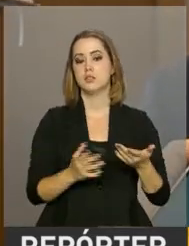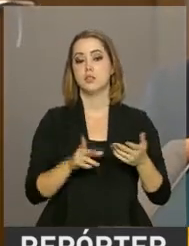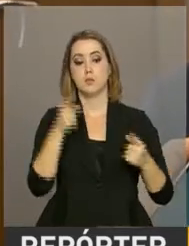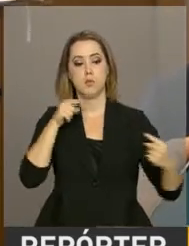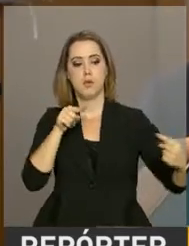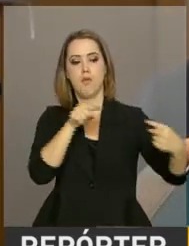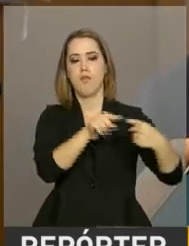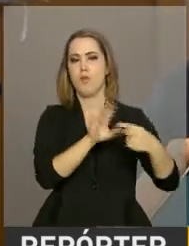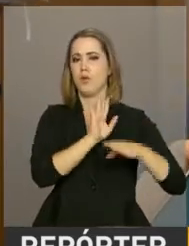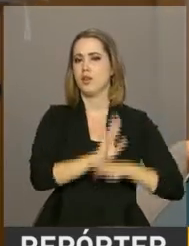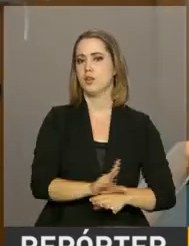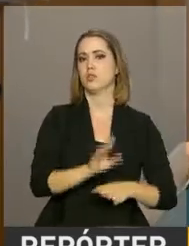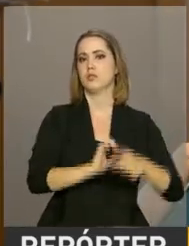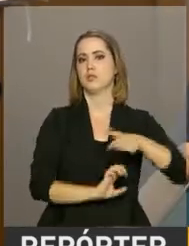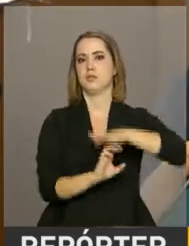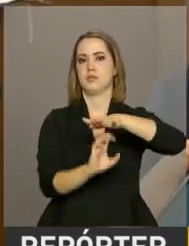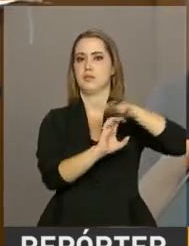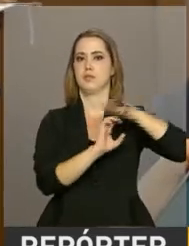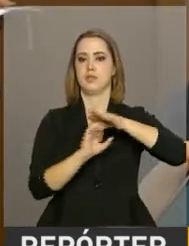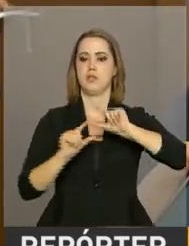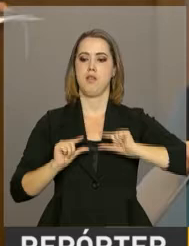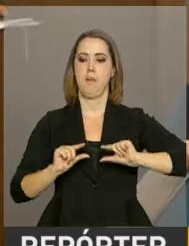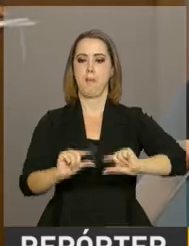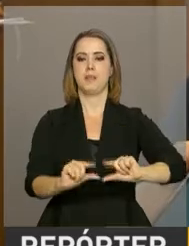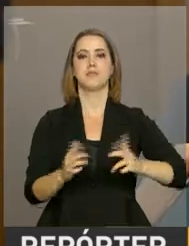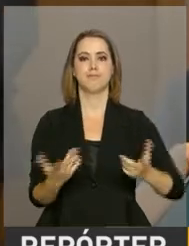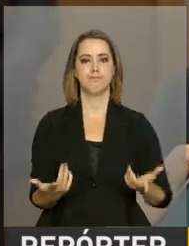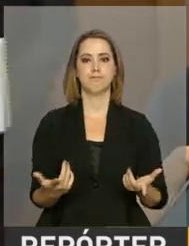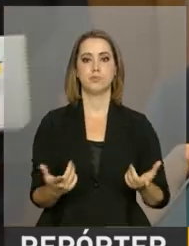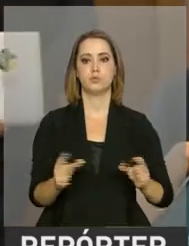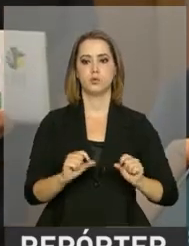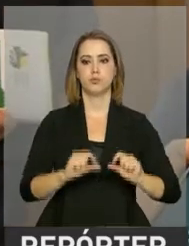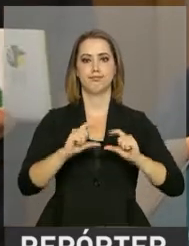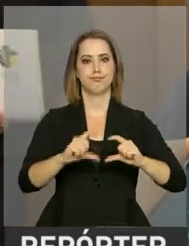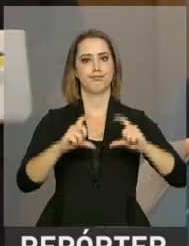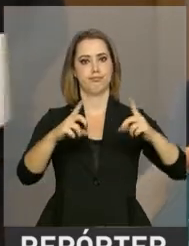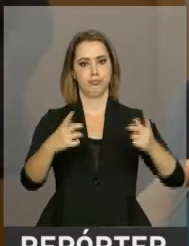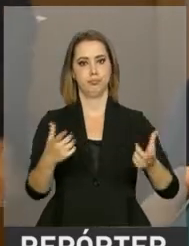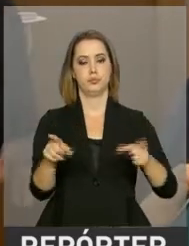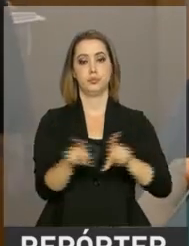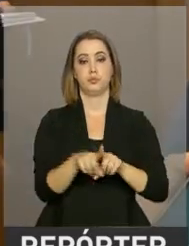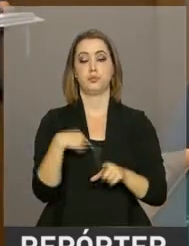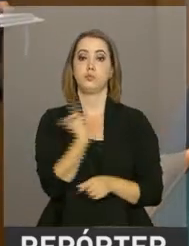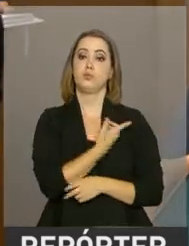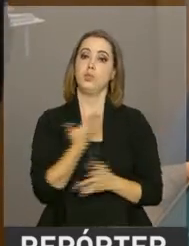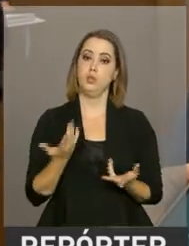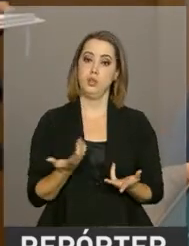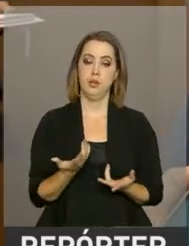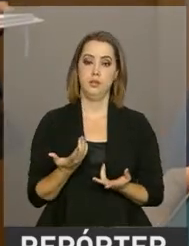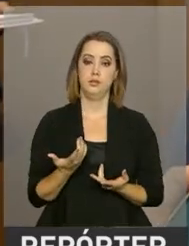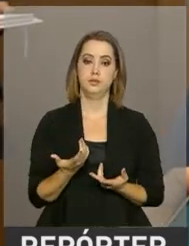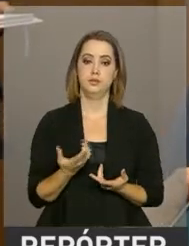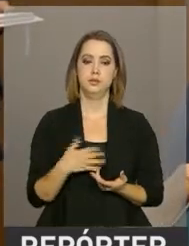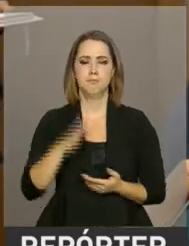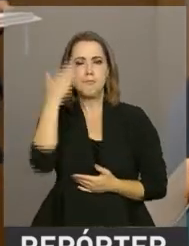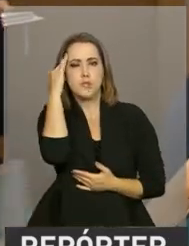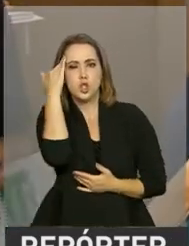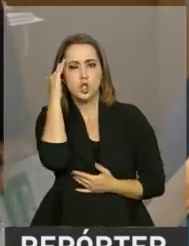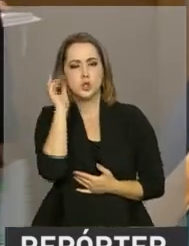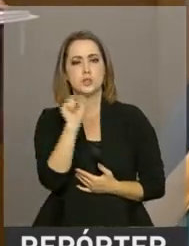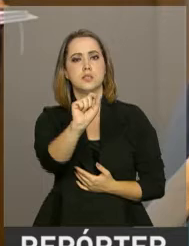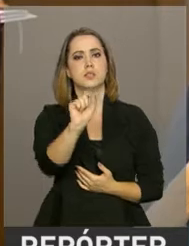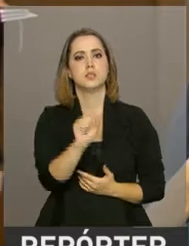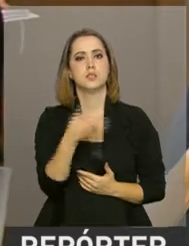banco que é o apoio à pequena e média empresa micro pequena e média empresa a gente é entender o que